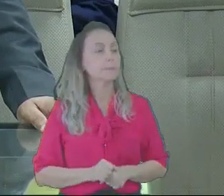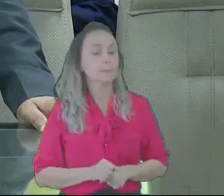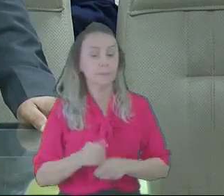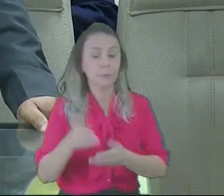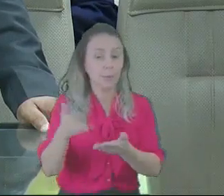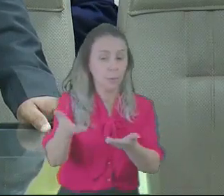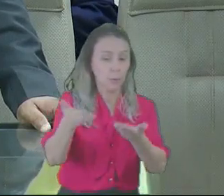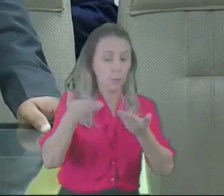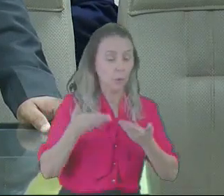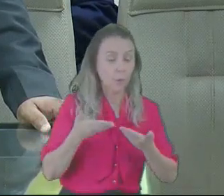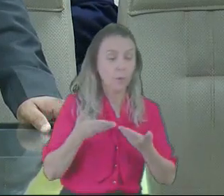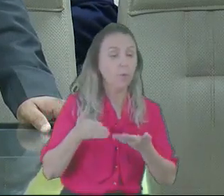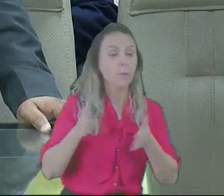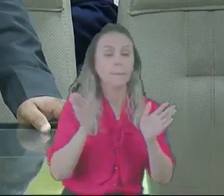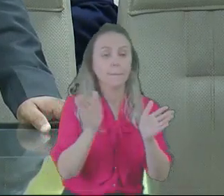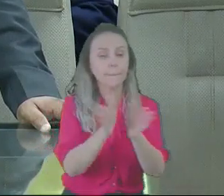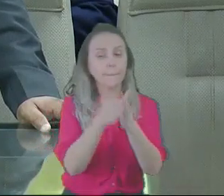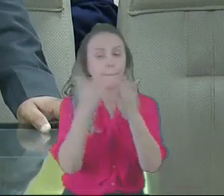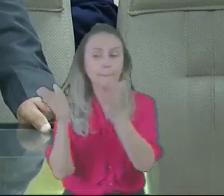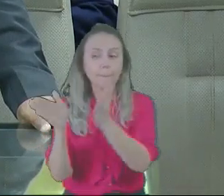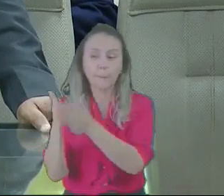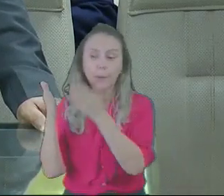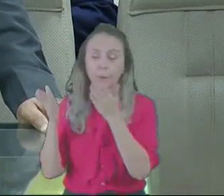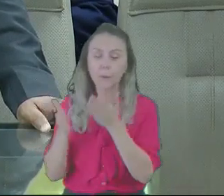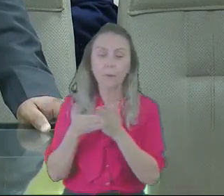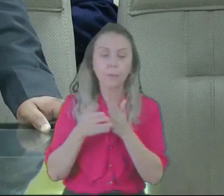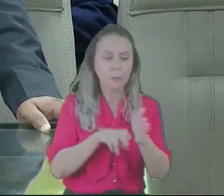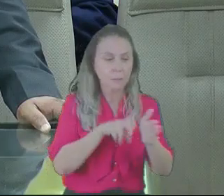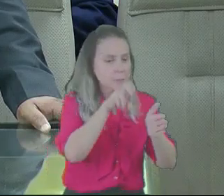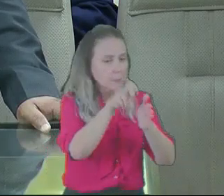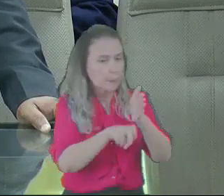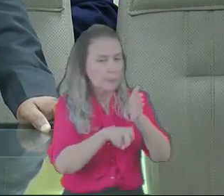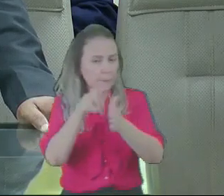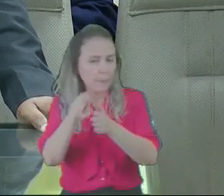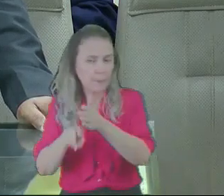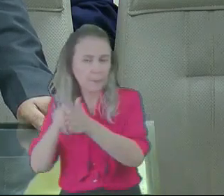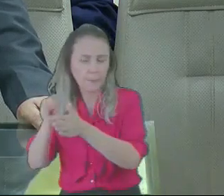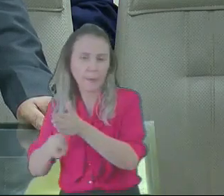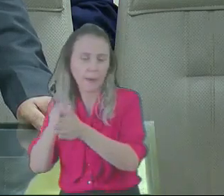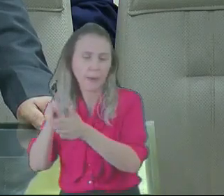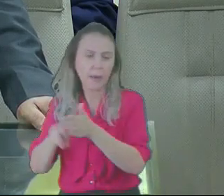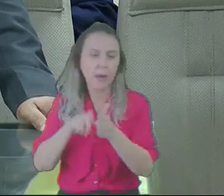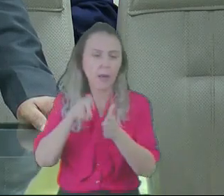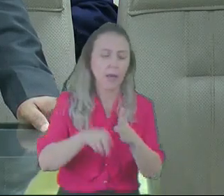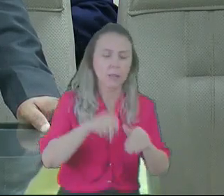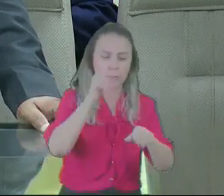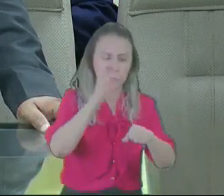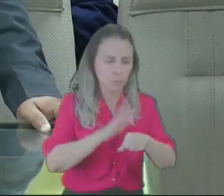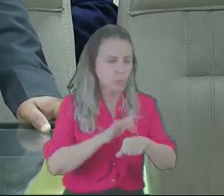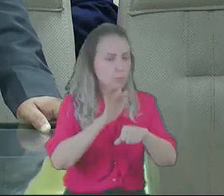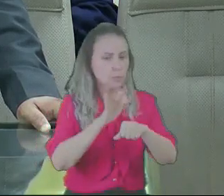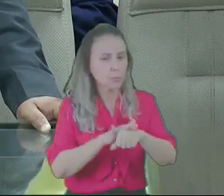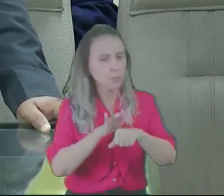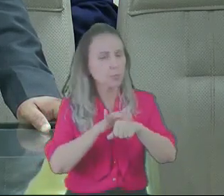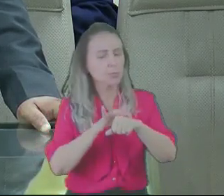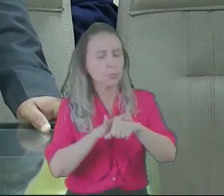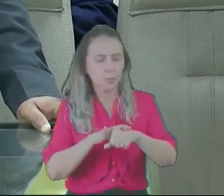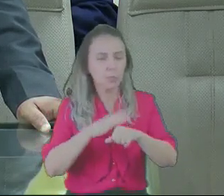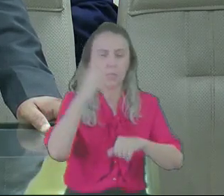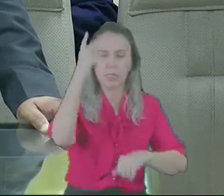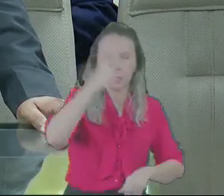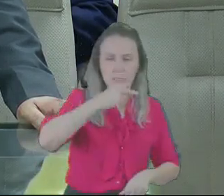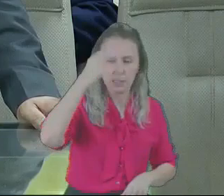pobres os aleijados os românticos e os